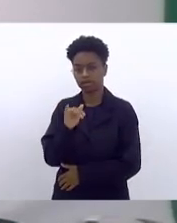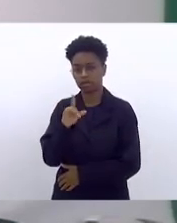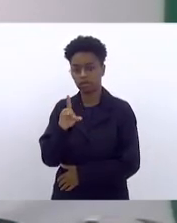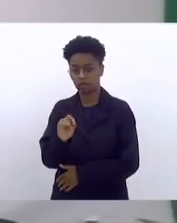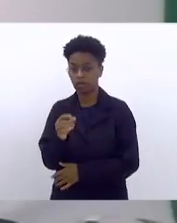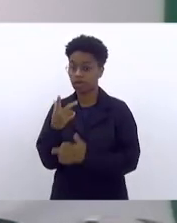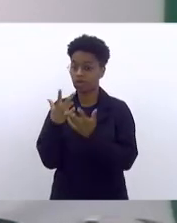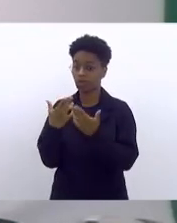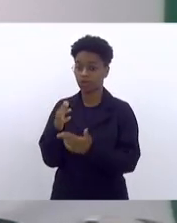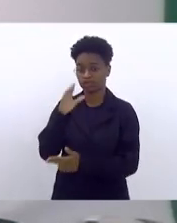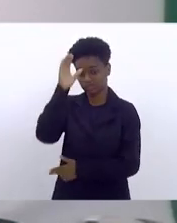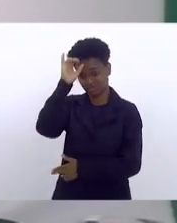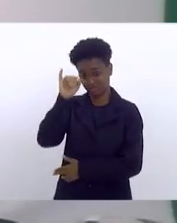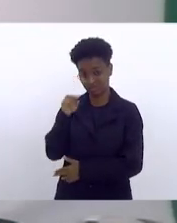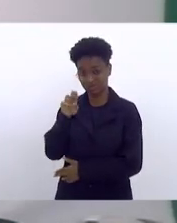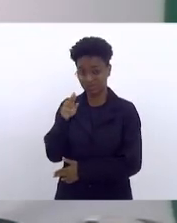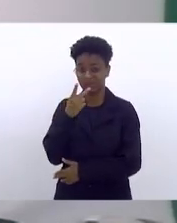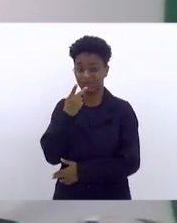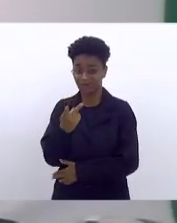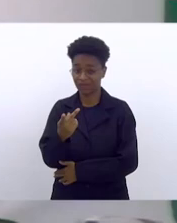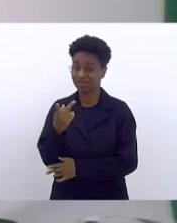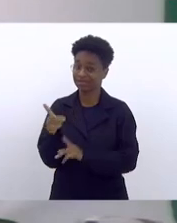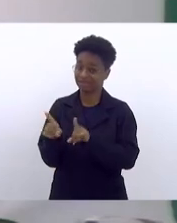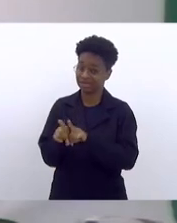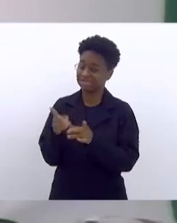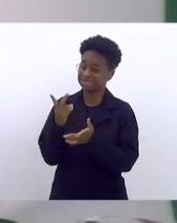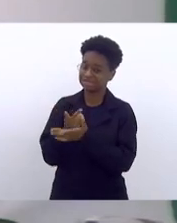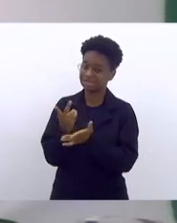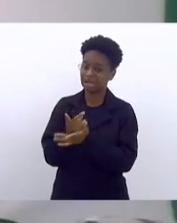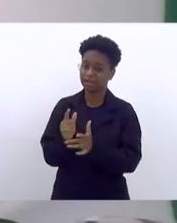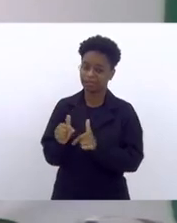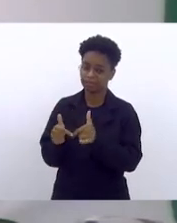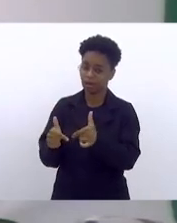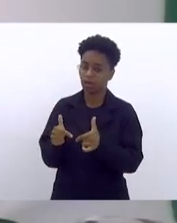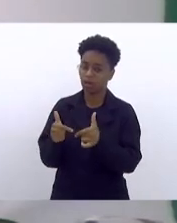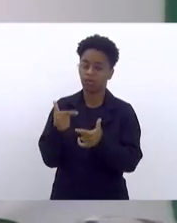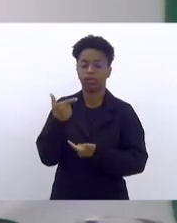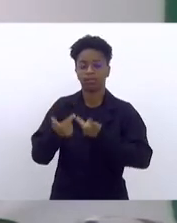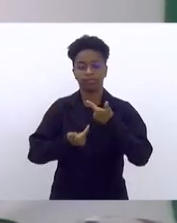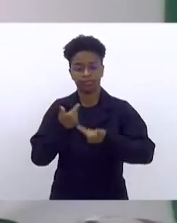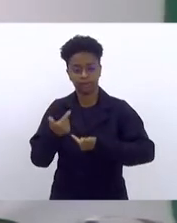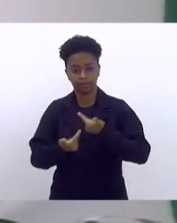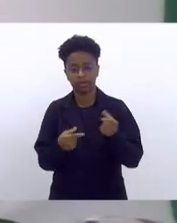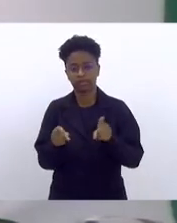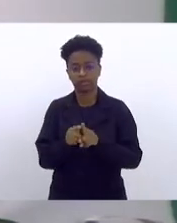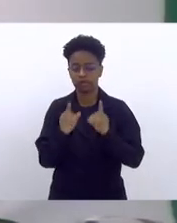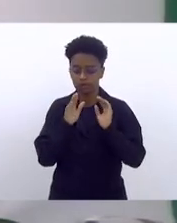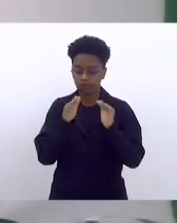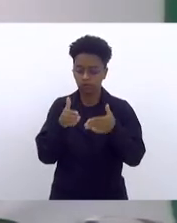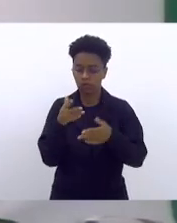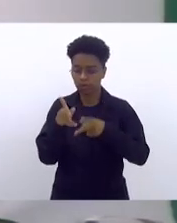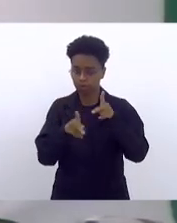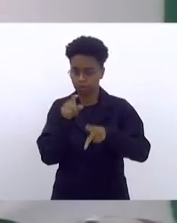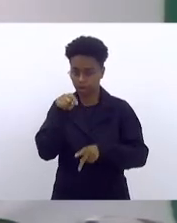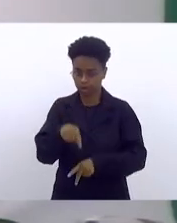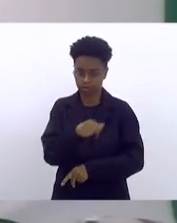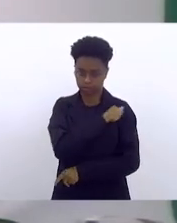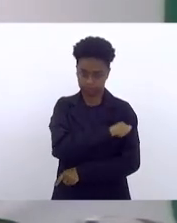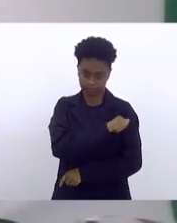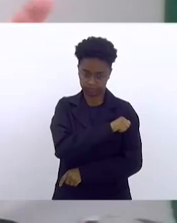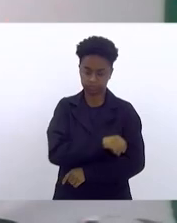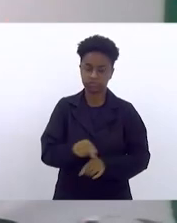nossa vice-presidente sempre atuante sempre trabalhando com o aplauso da população do nosso estado do Rio de Janeiro